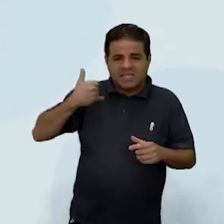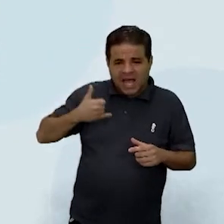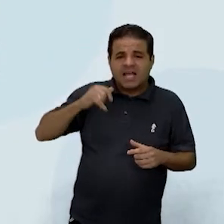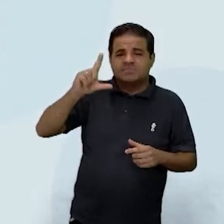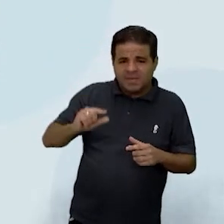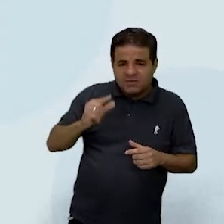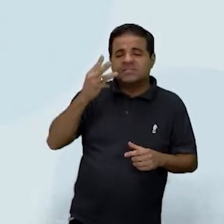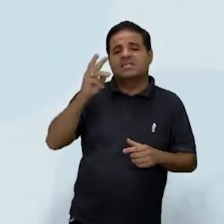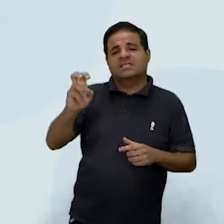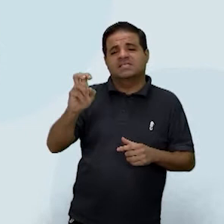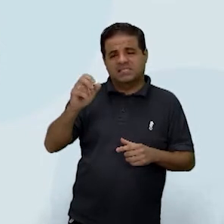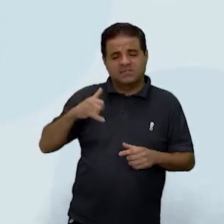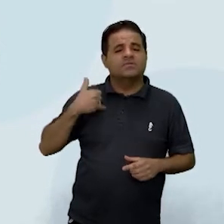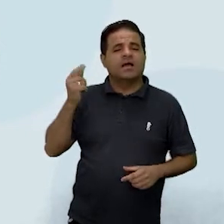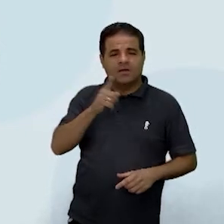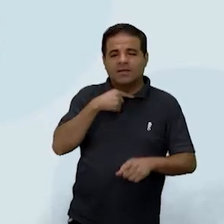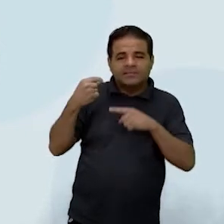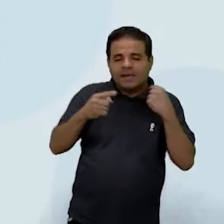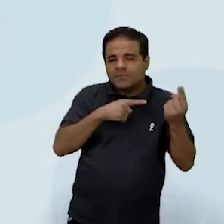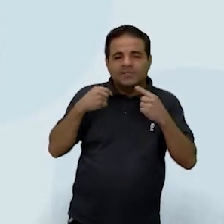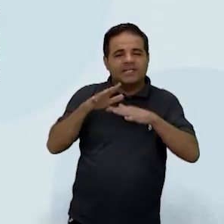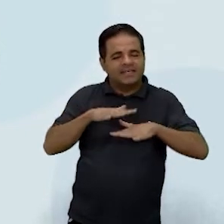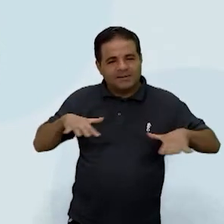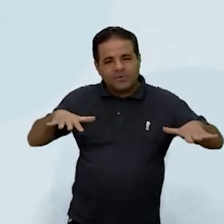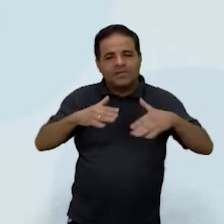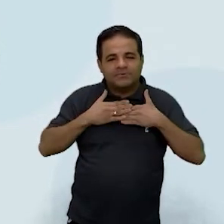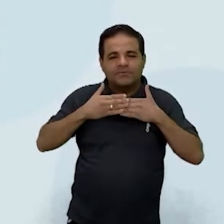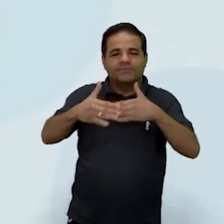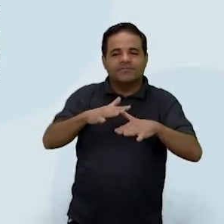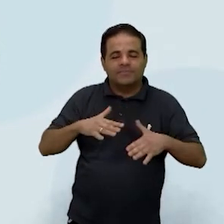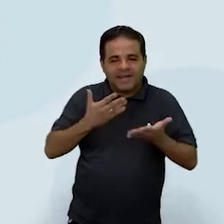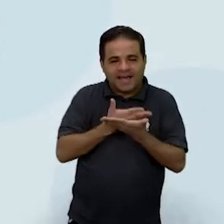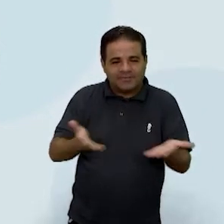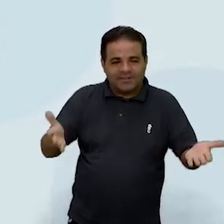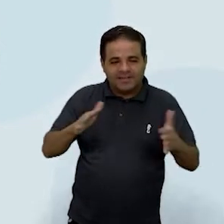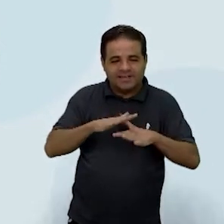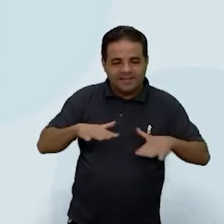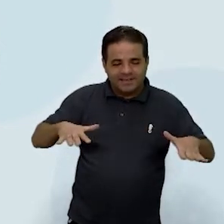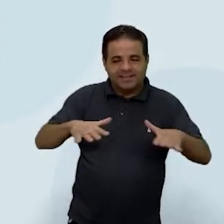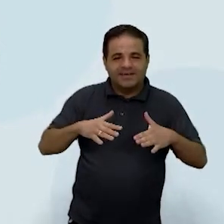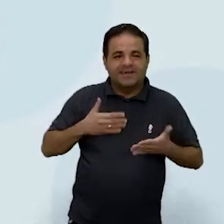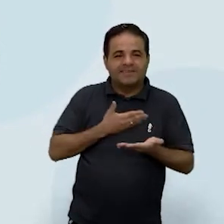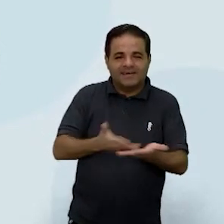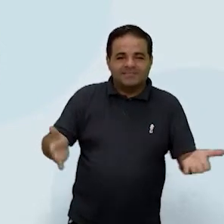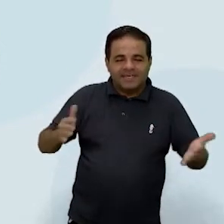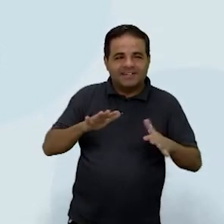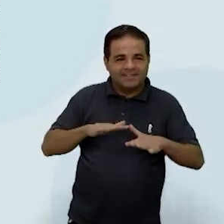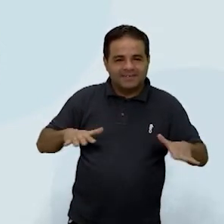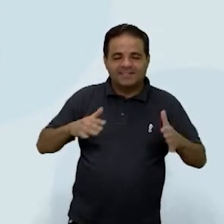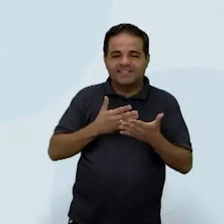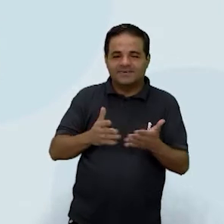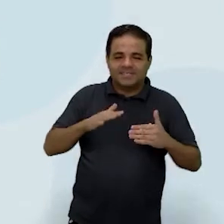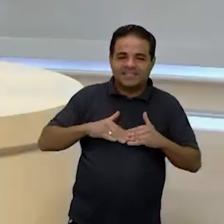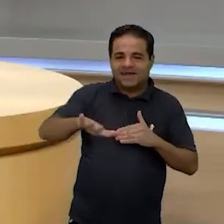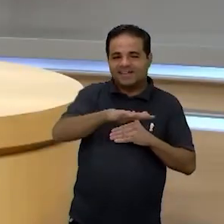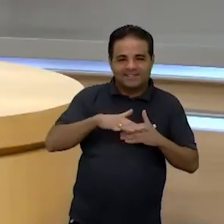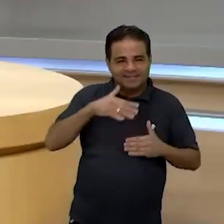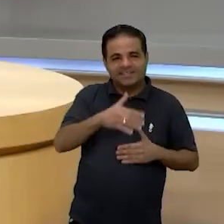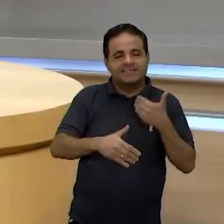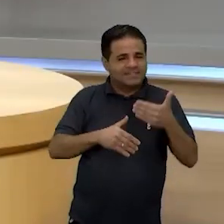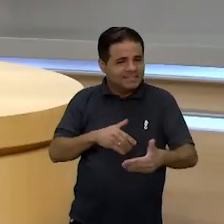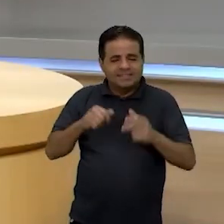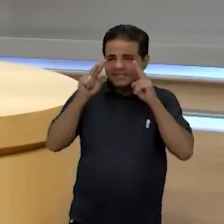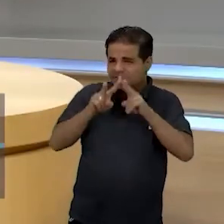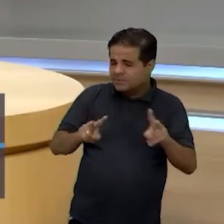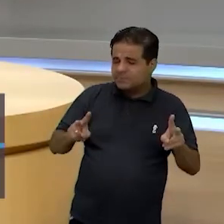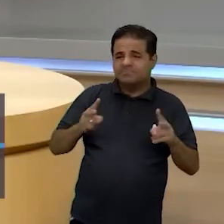de 35, não morreram de fome. Então, olha só que grave, né? Uma pessoa opositora do